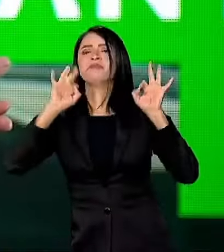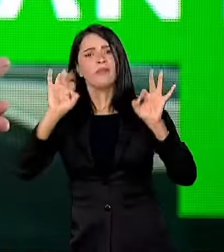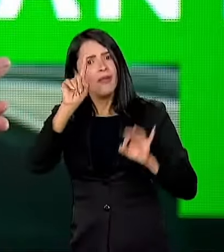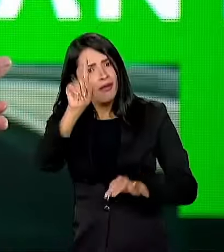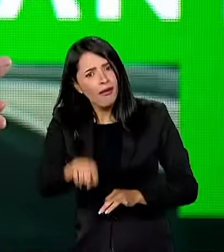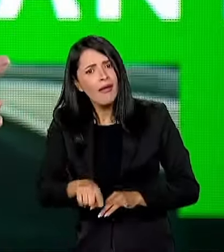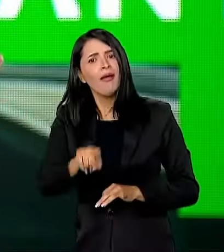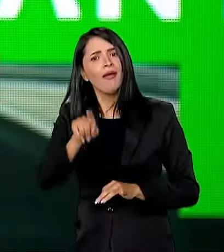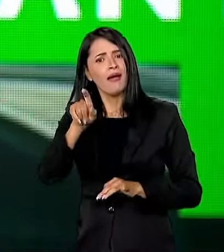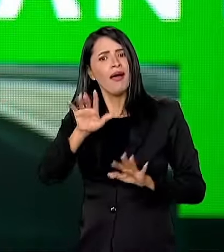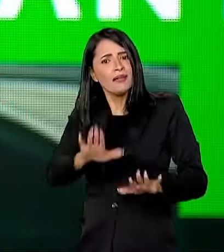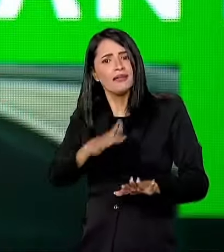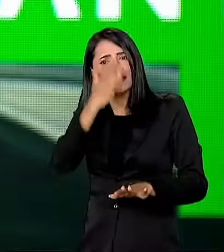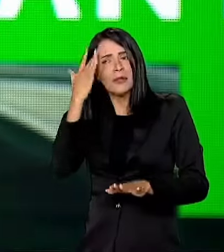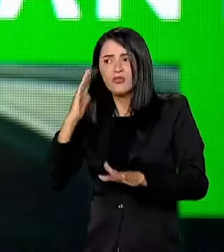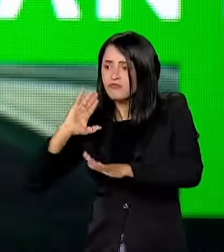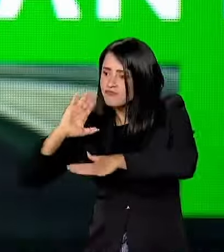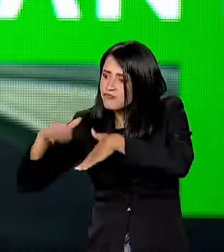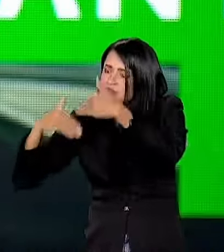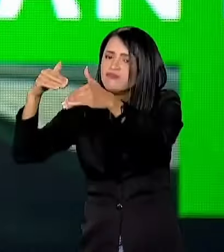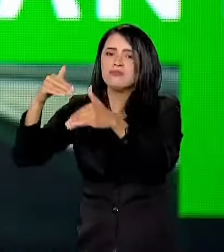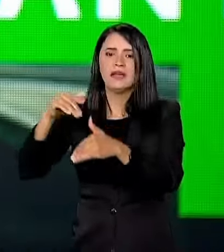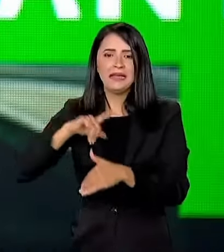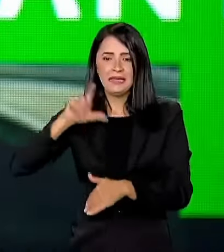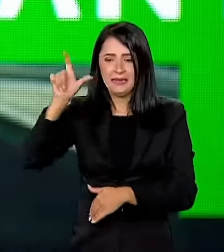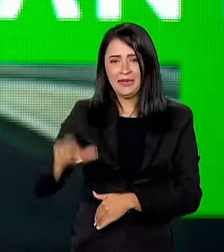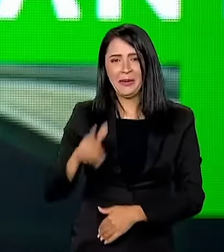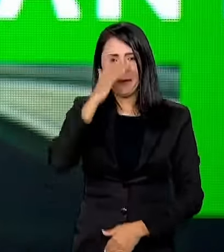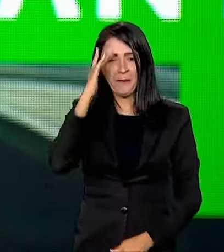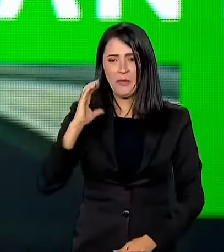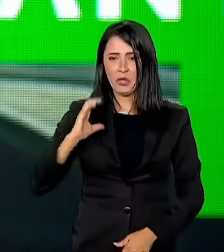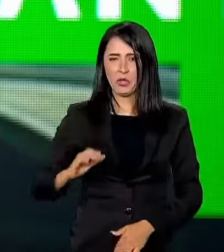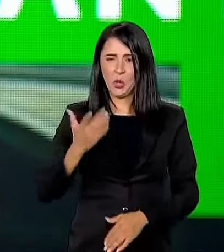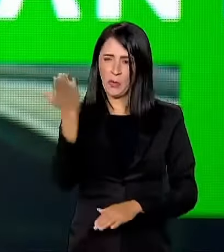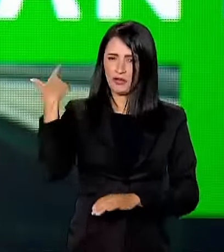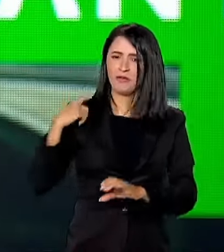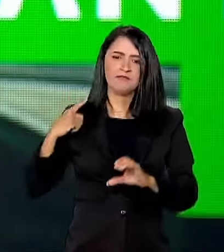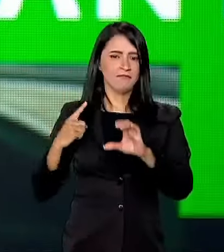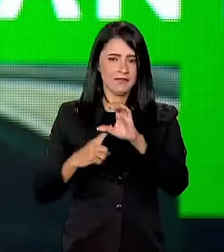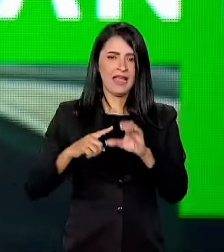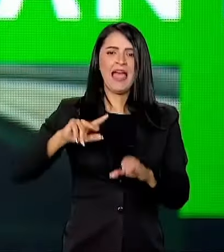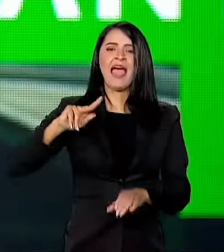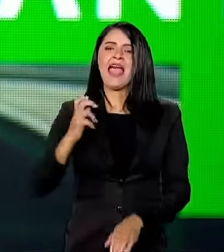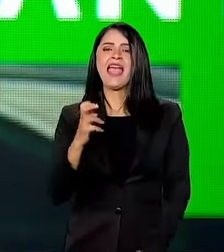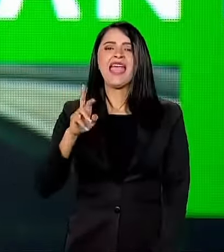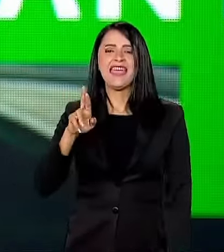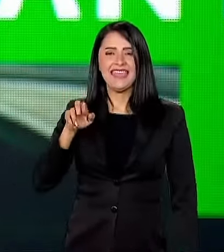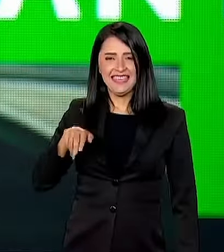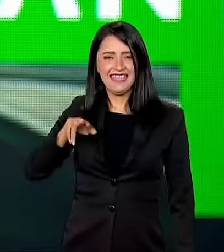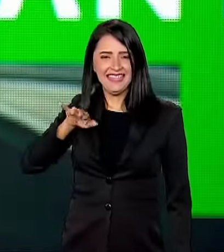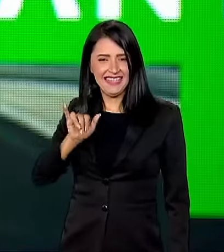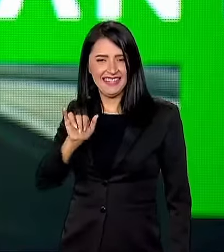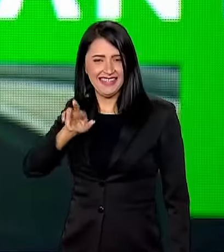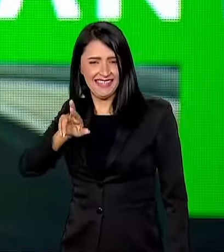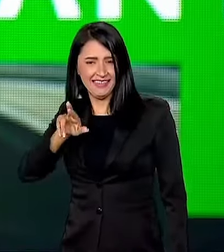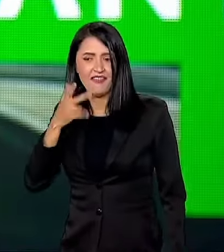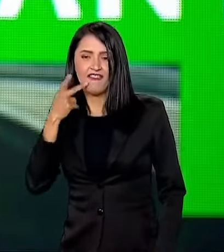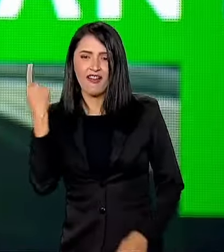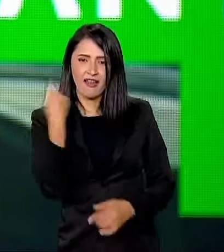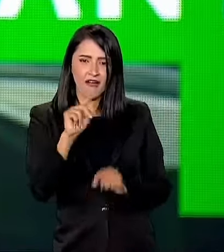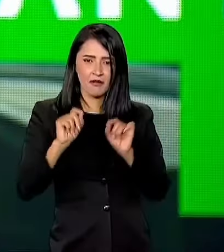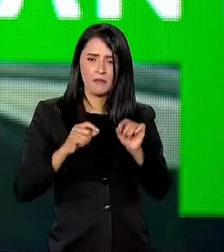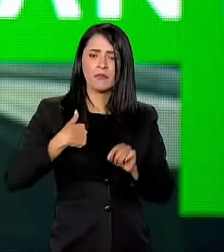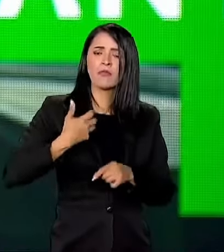evoluem. Teve um cidadão que não era comunista, chamado Henry Ford, que ele dizia para todo mundo ouvir: